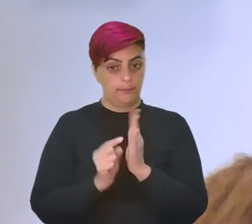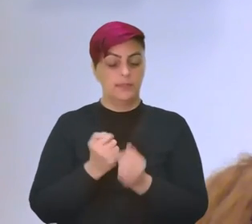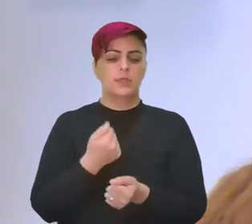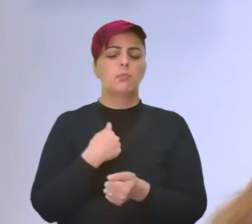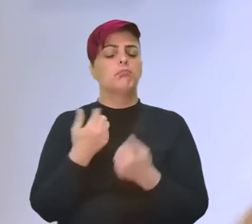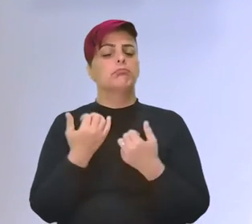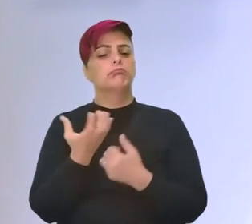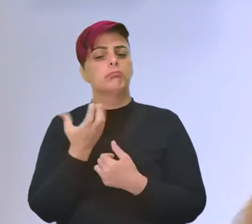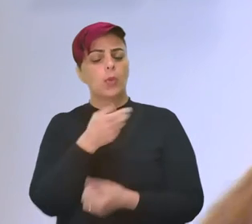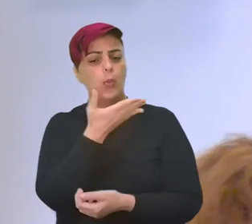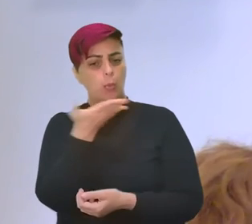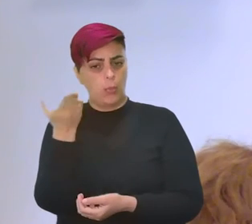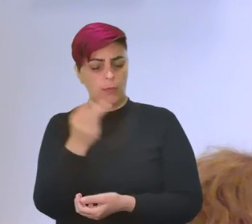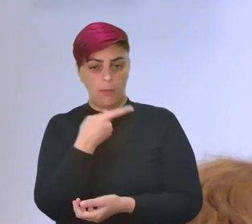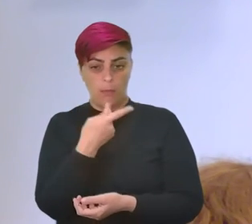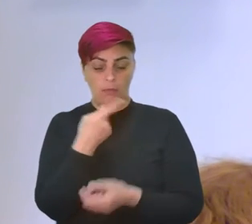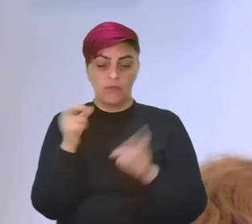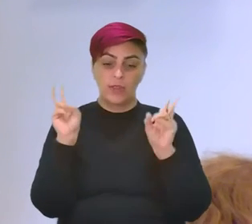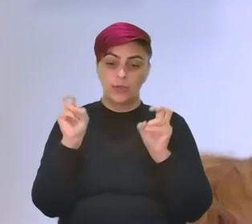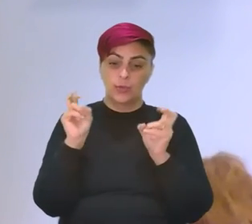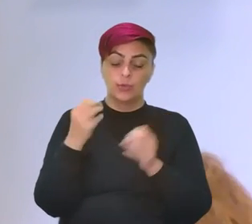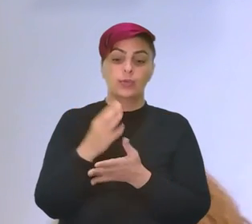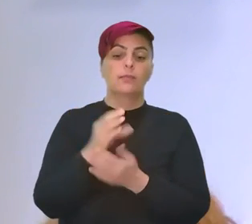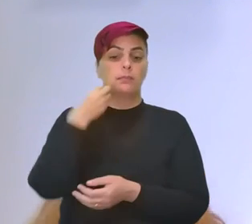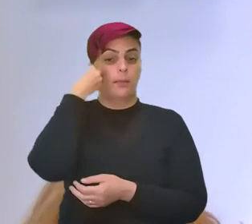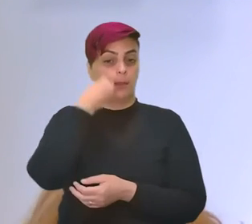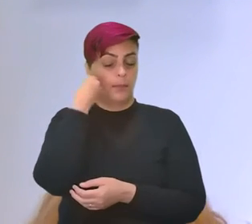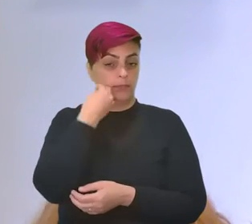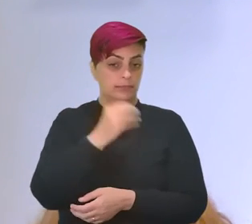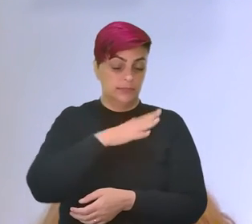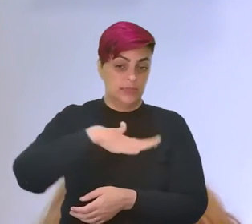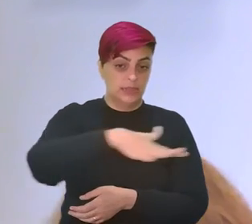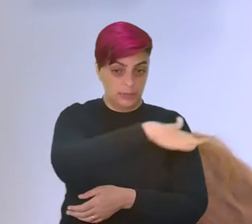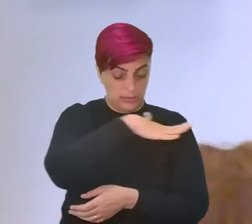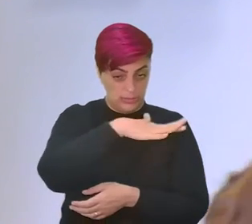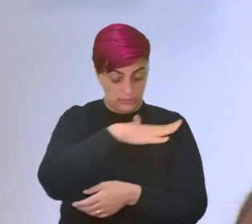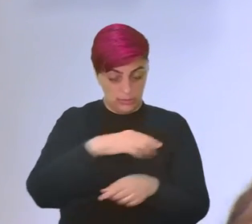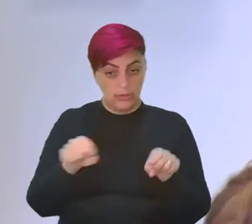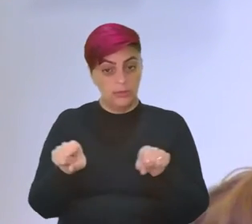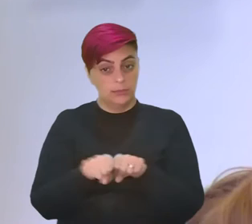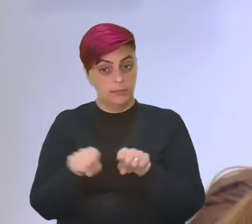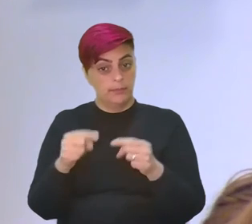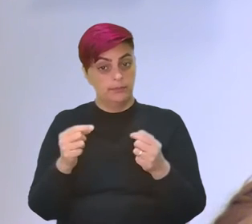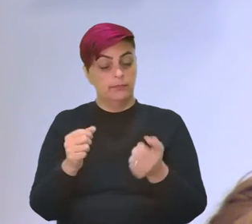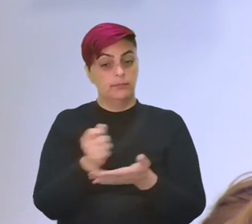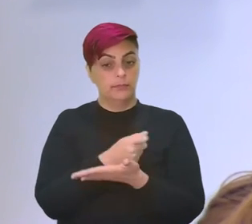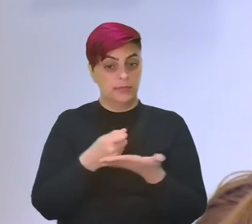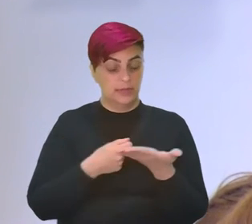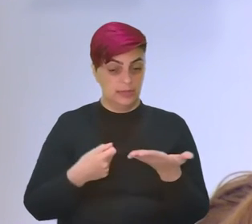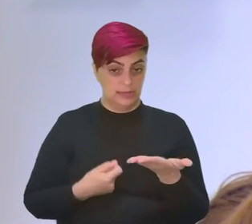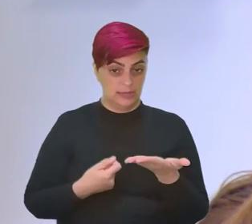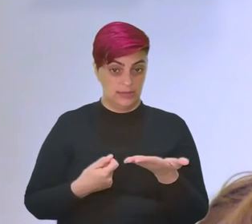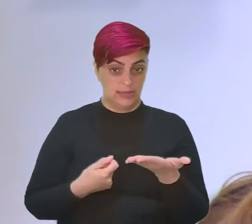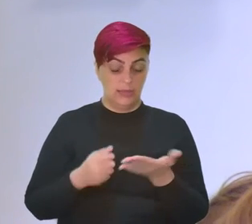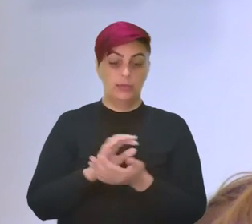escrita. Então, eu queria que você falasse um pouco dessa relação entre experiência de campo e escrita. Isso que a